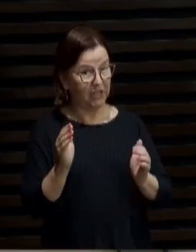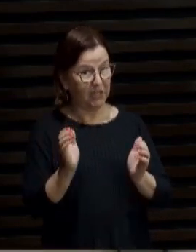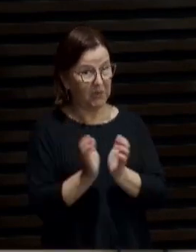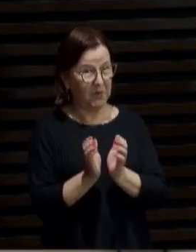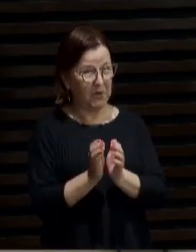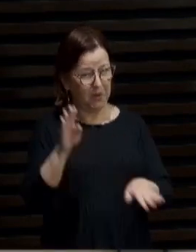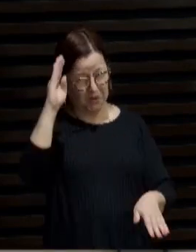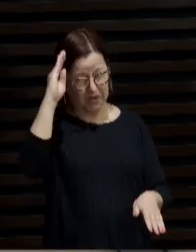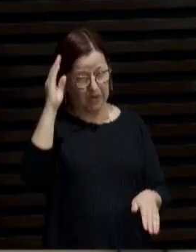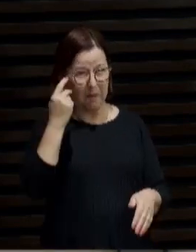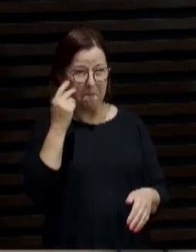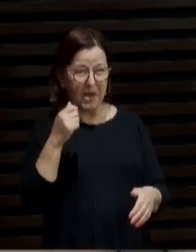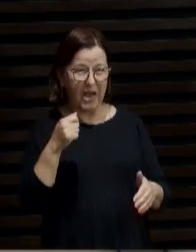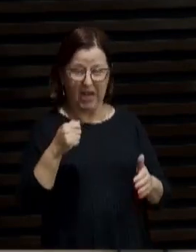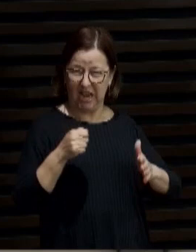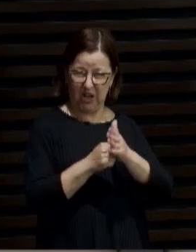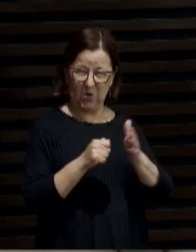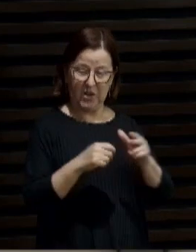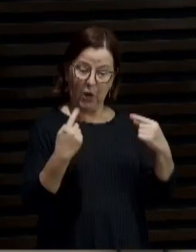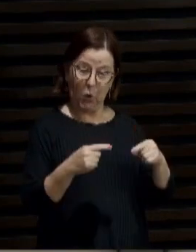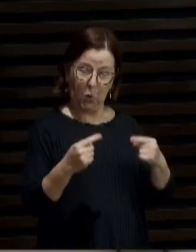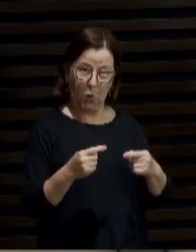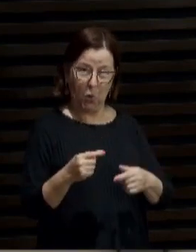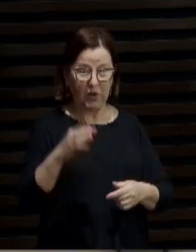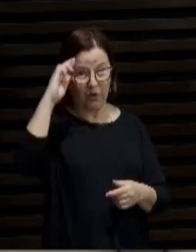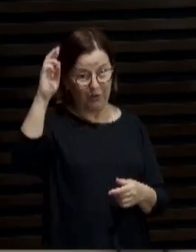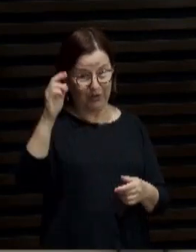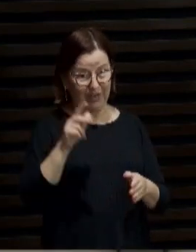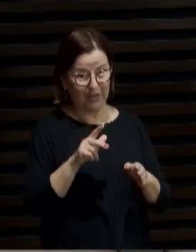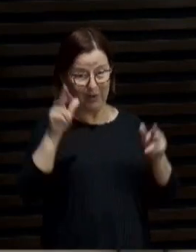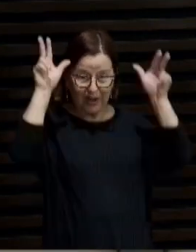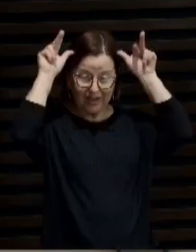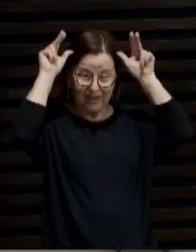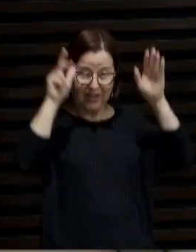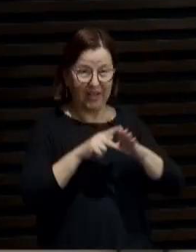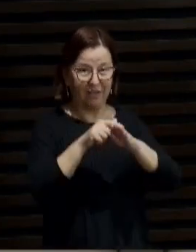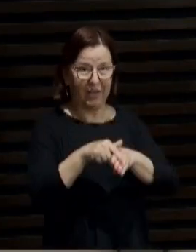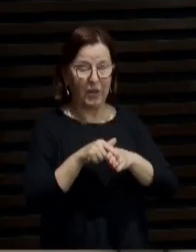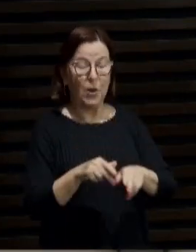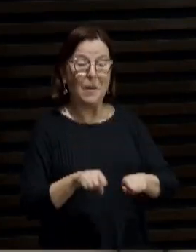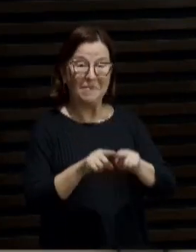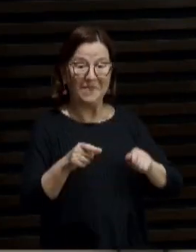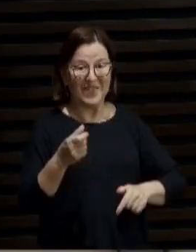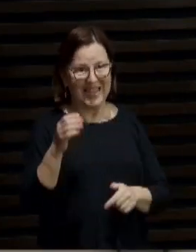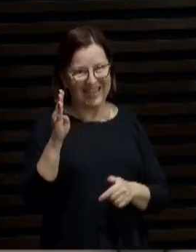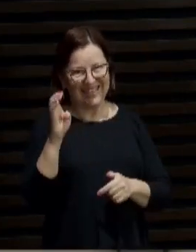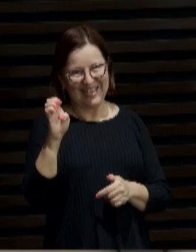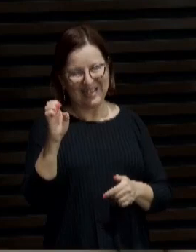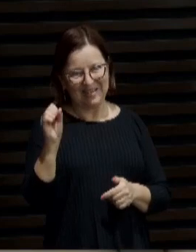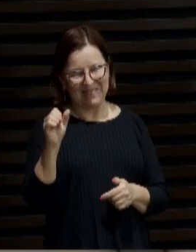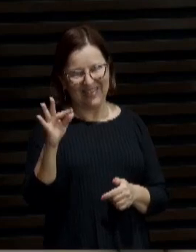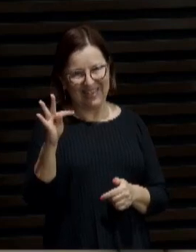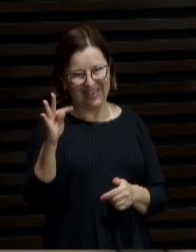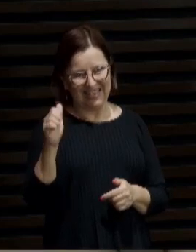estava montado no cavalo e contra o seu exército. Mas a besta foi aprisionada e com ela o falso profeta, que com os sinais